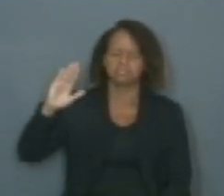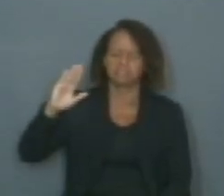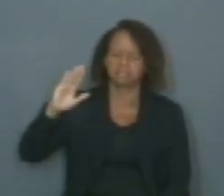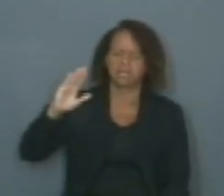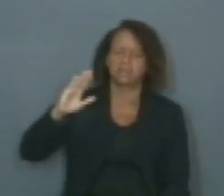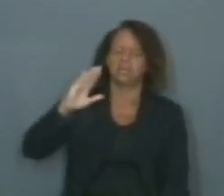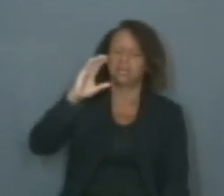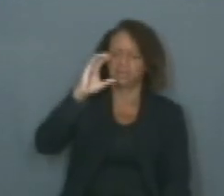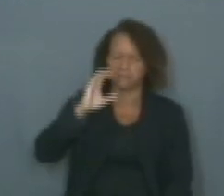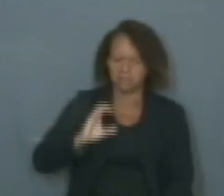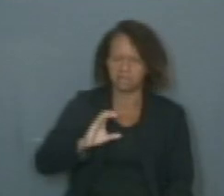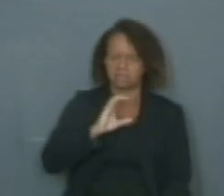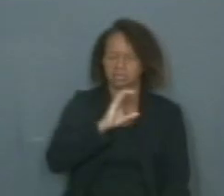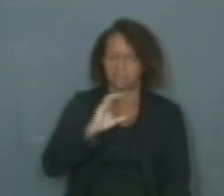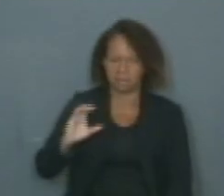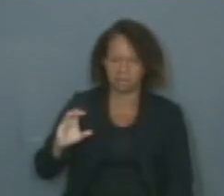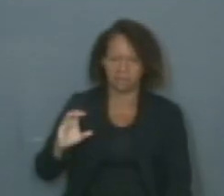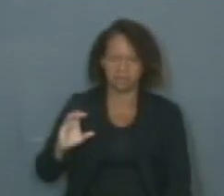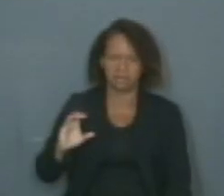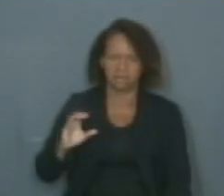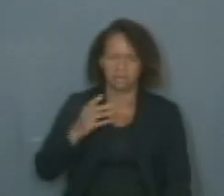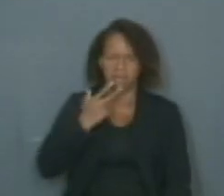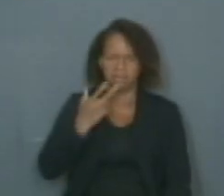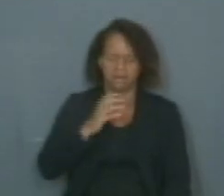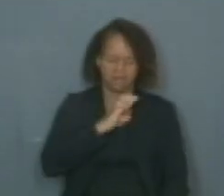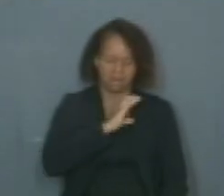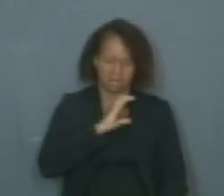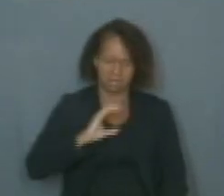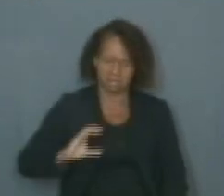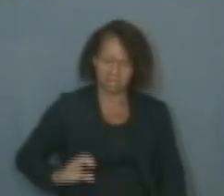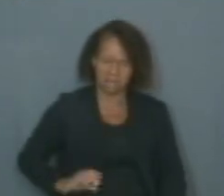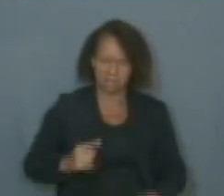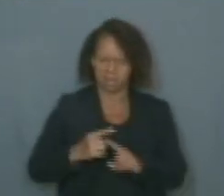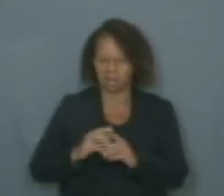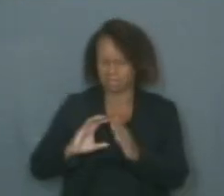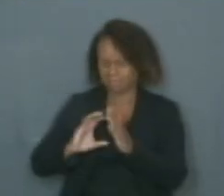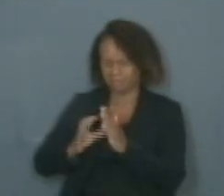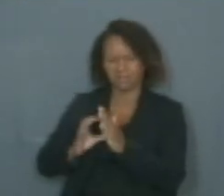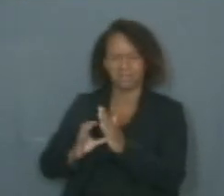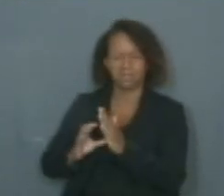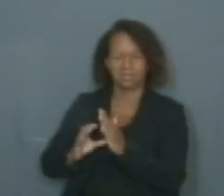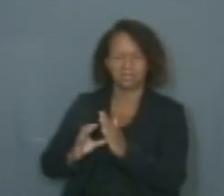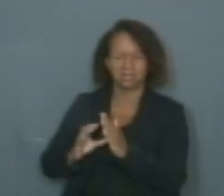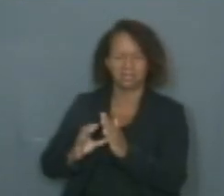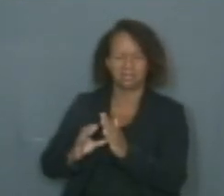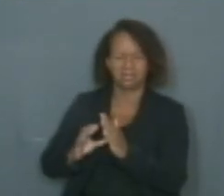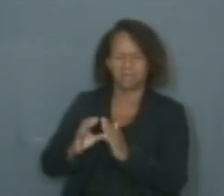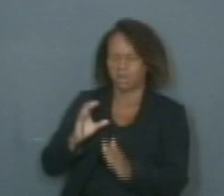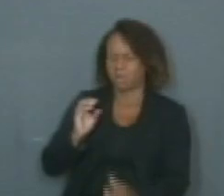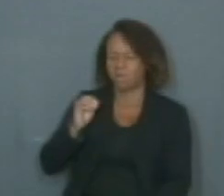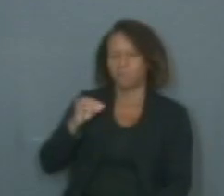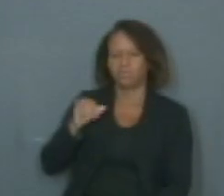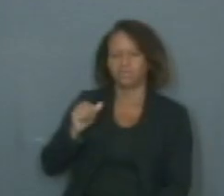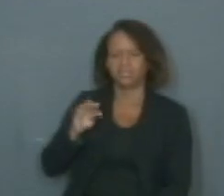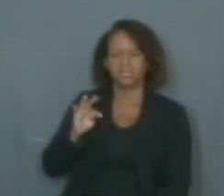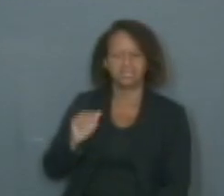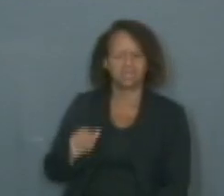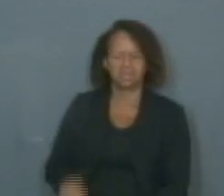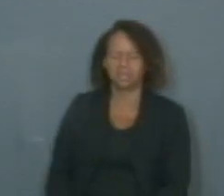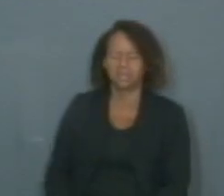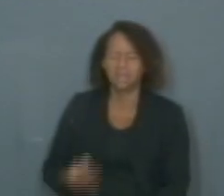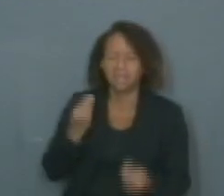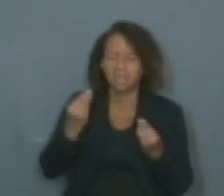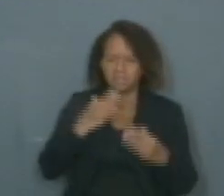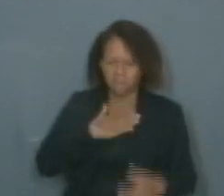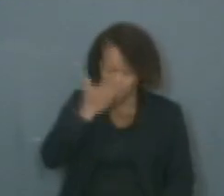cristã, e eu digo que ela não é cristã, porque ela é do Partido Comunista. Quem sou eu? O que